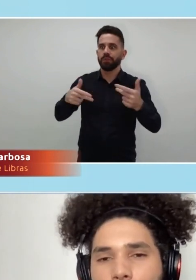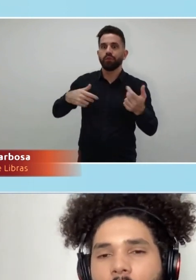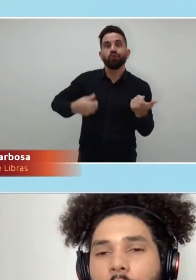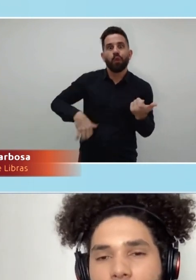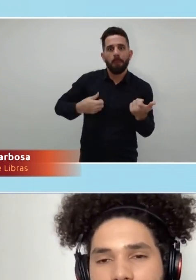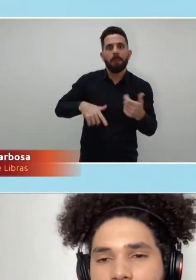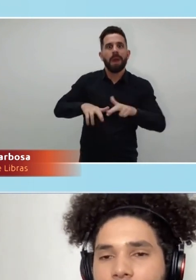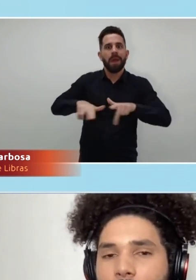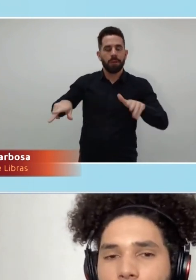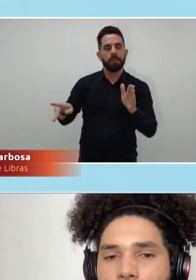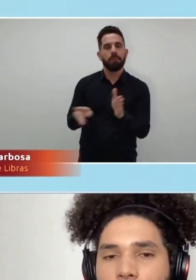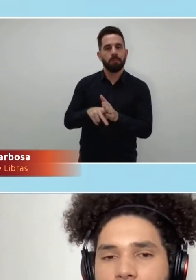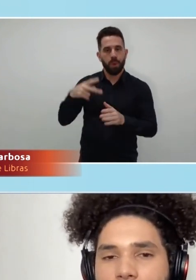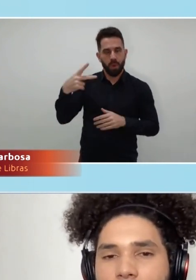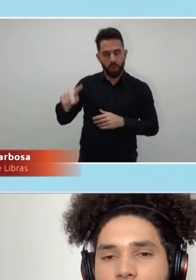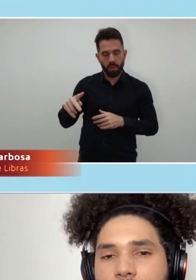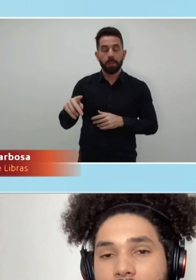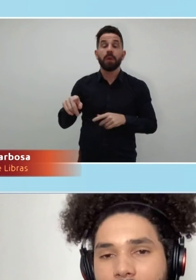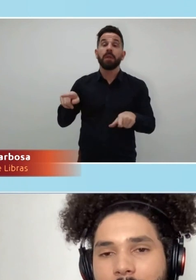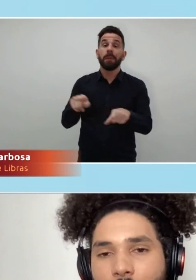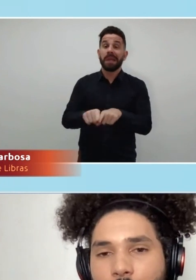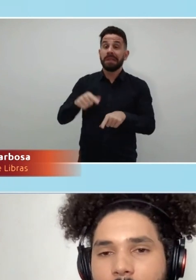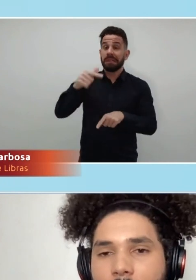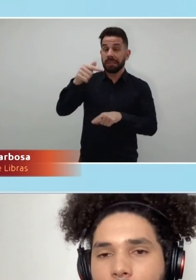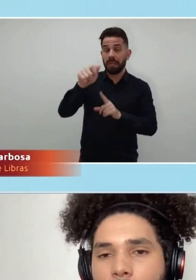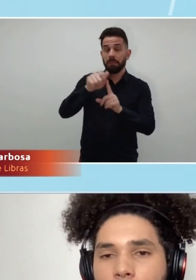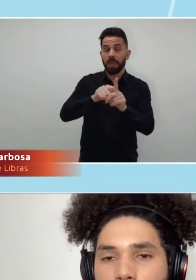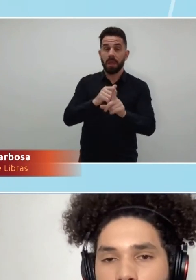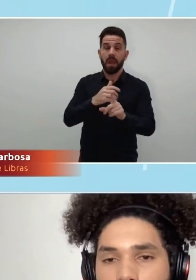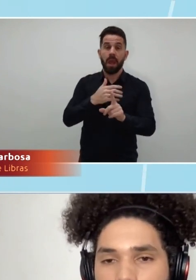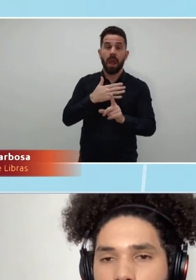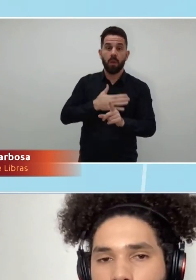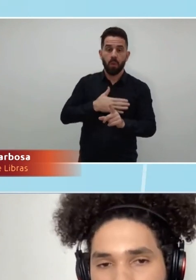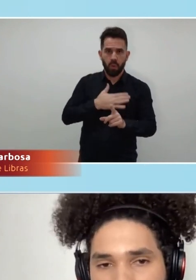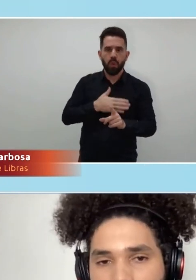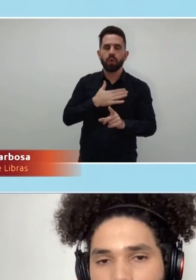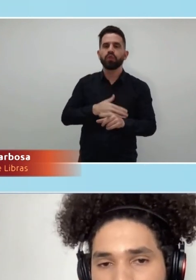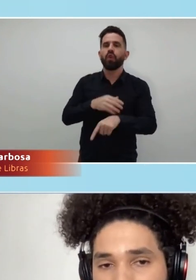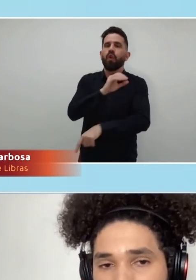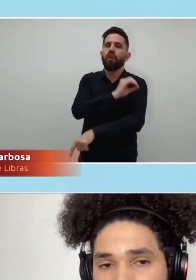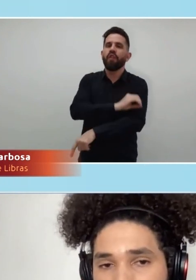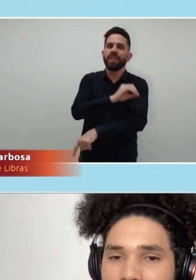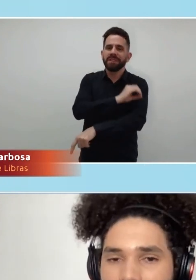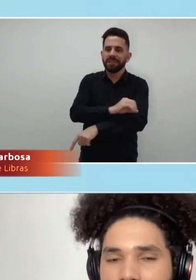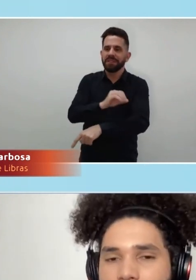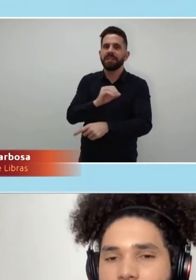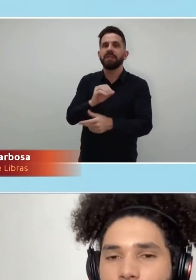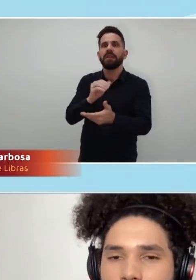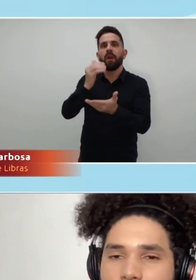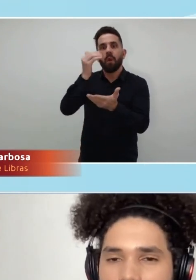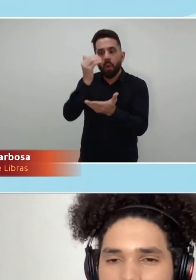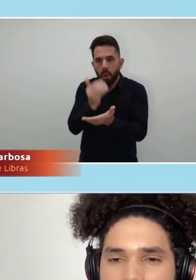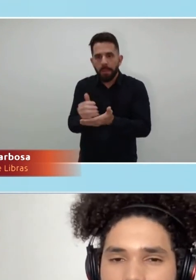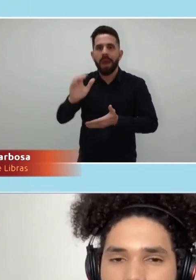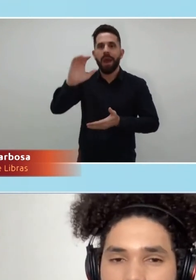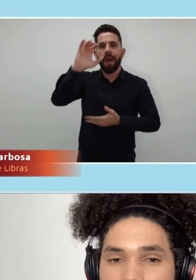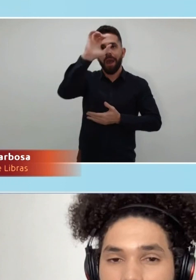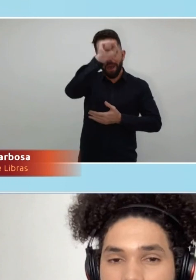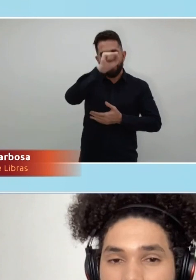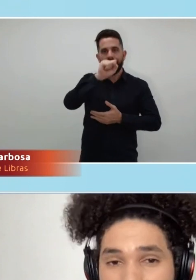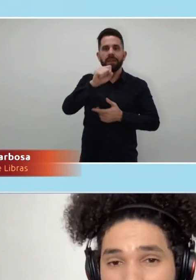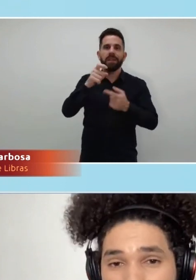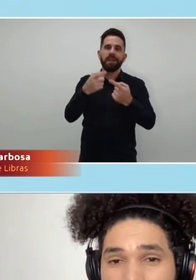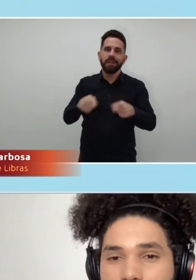o grupo vai oferecer uma oficina de iniciação musical com os instrumentos de materiais reutilizados que